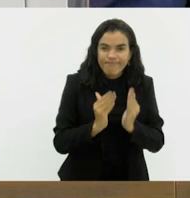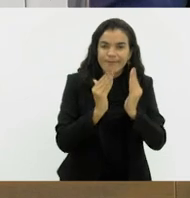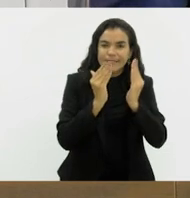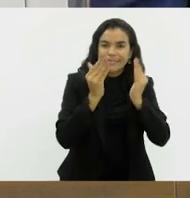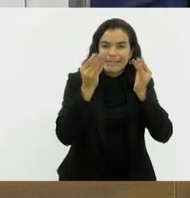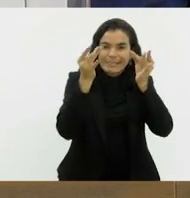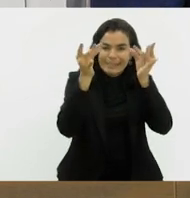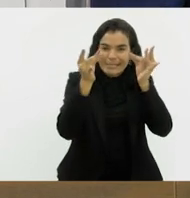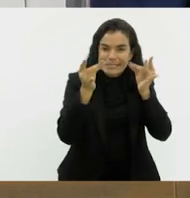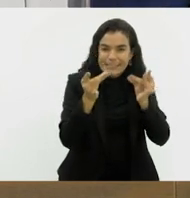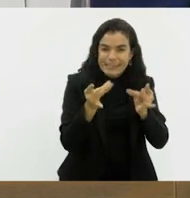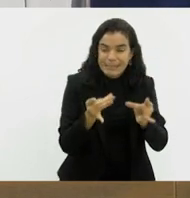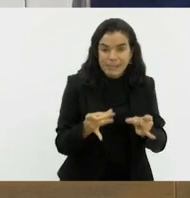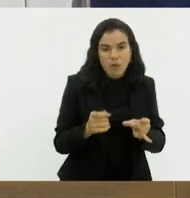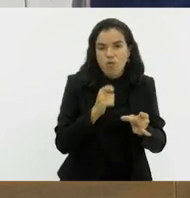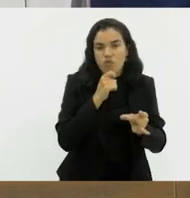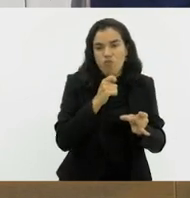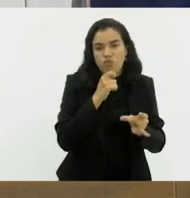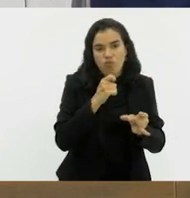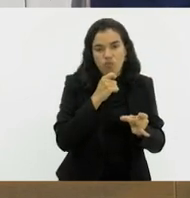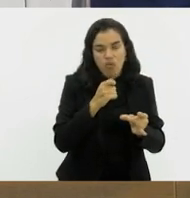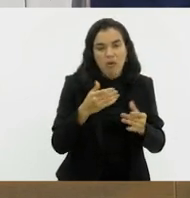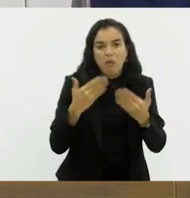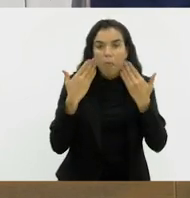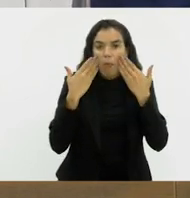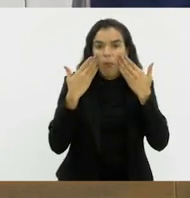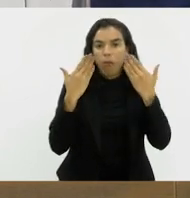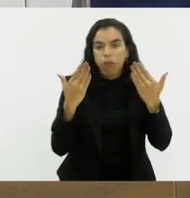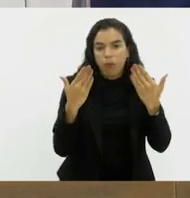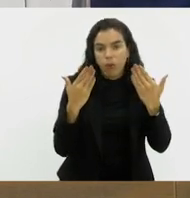esse plano. Eu ainda não me manifestei